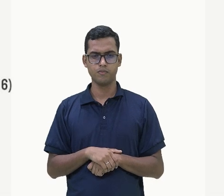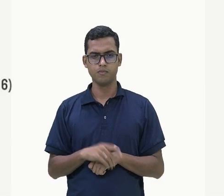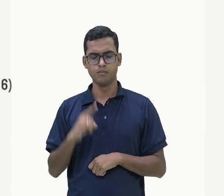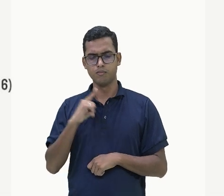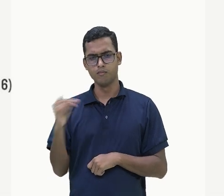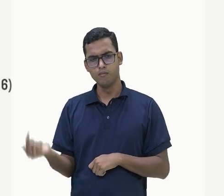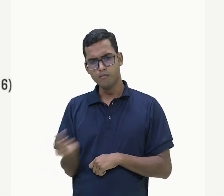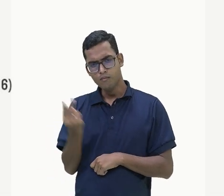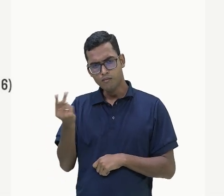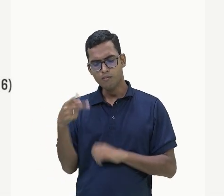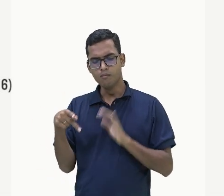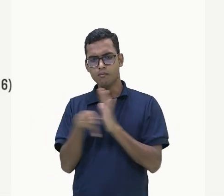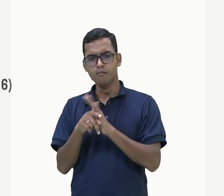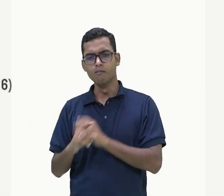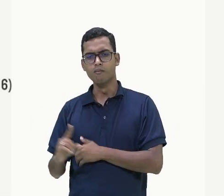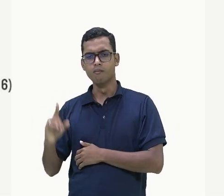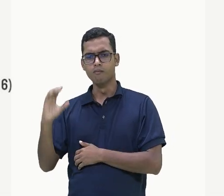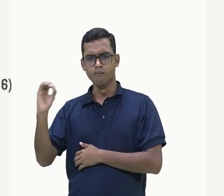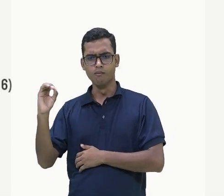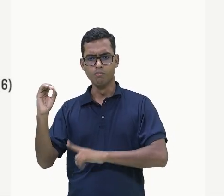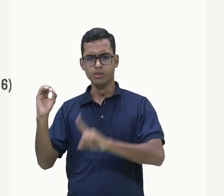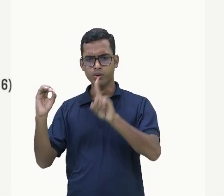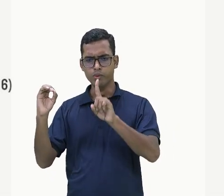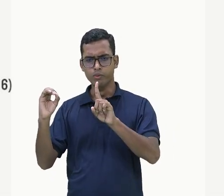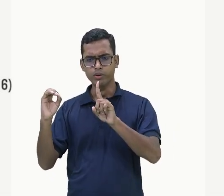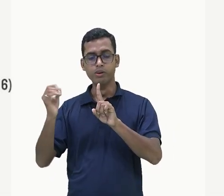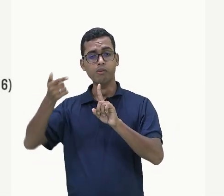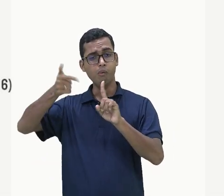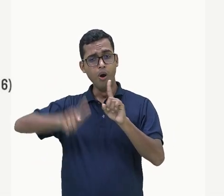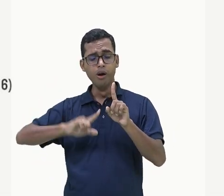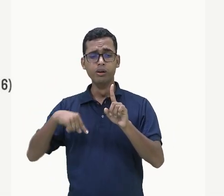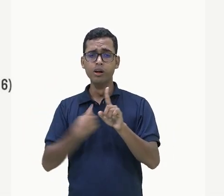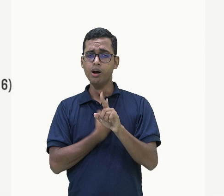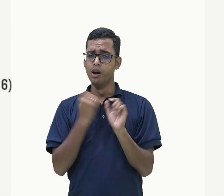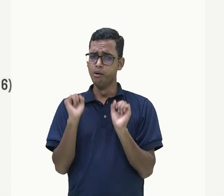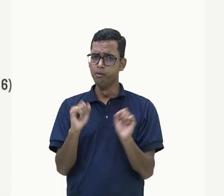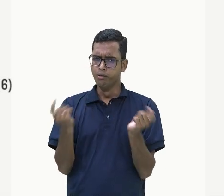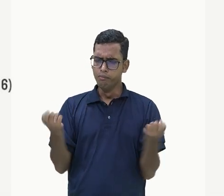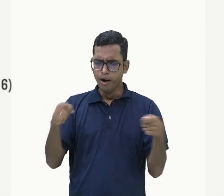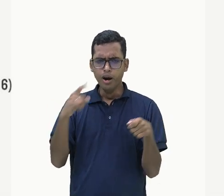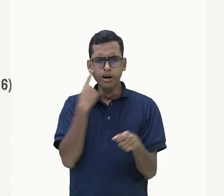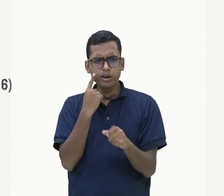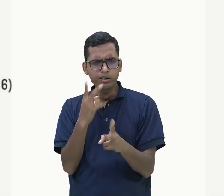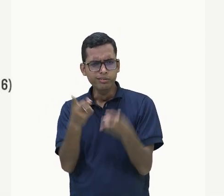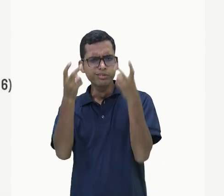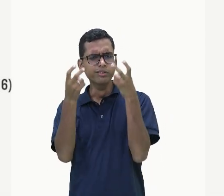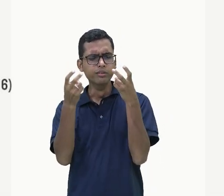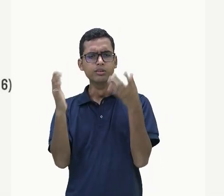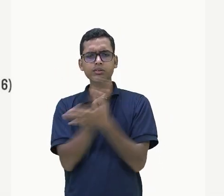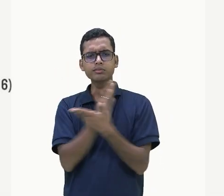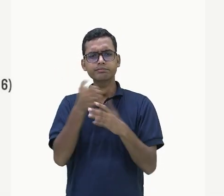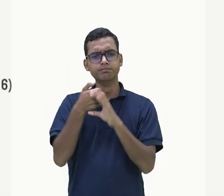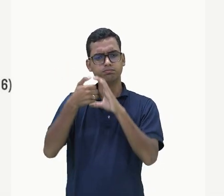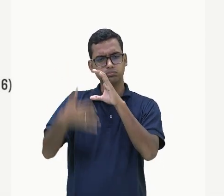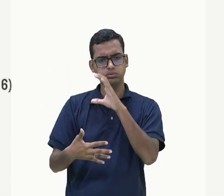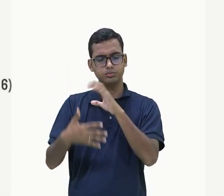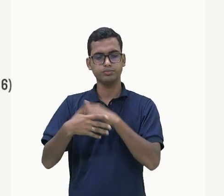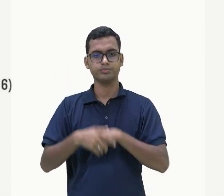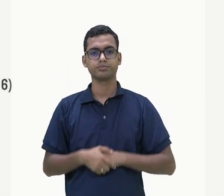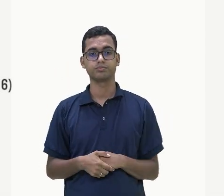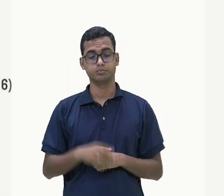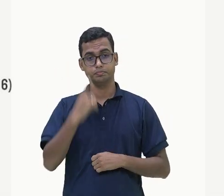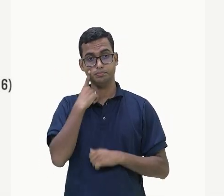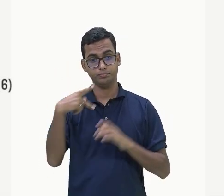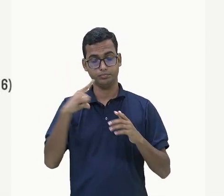valor entre 0 e 1. E, novamente, a gente pode identificar aquelas características. Olha só, o gráfico